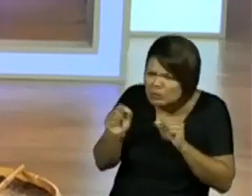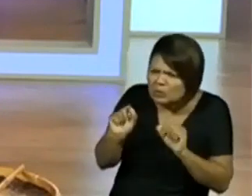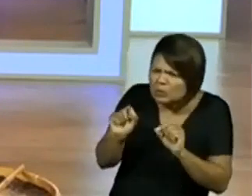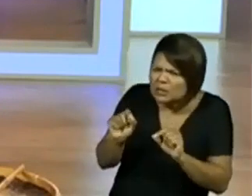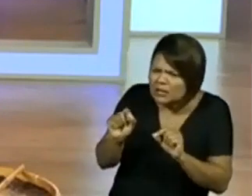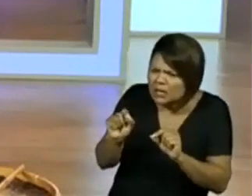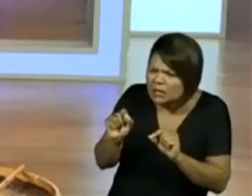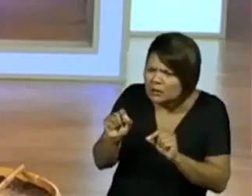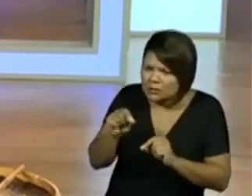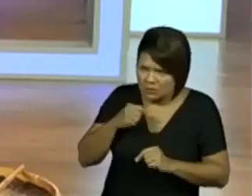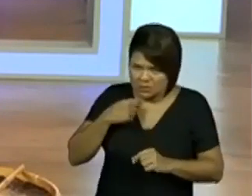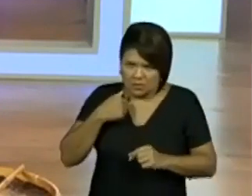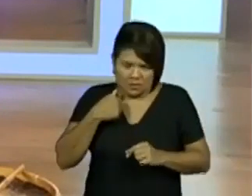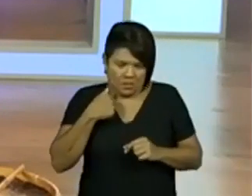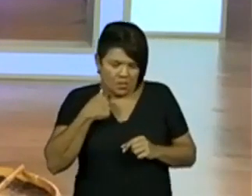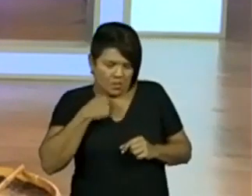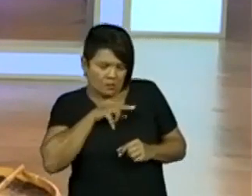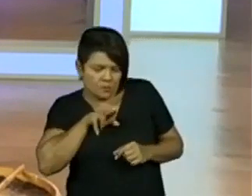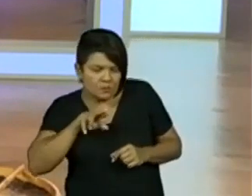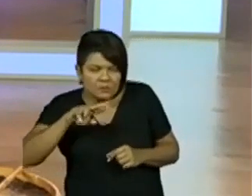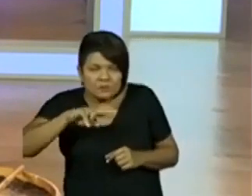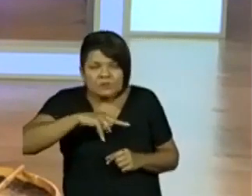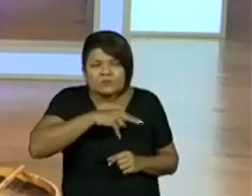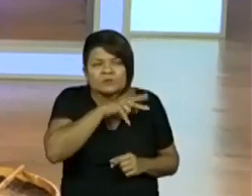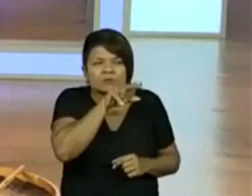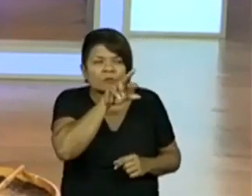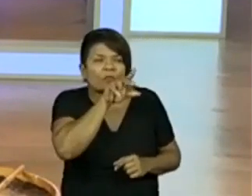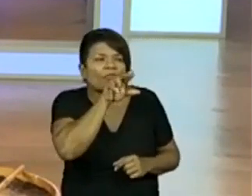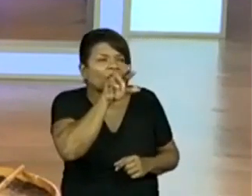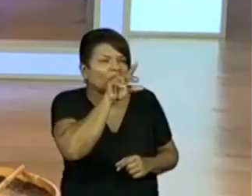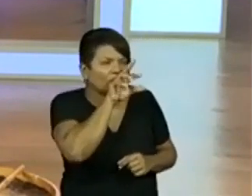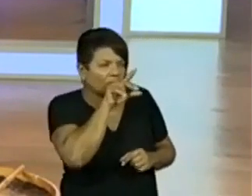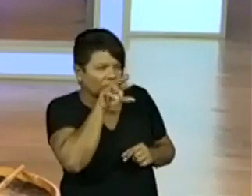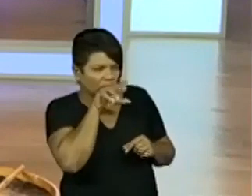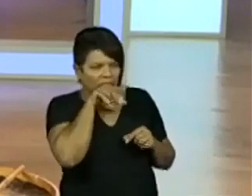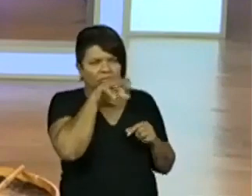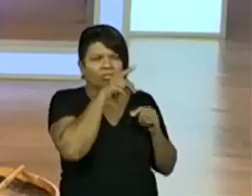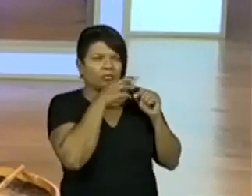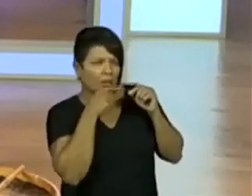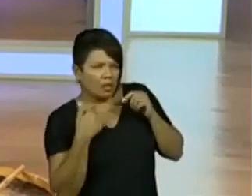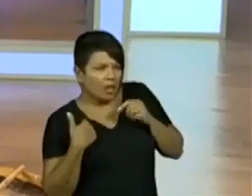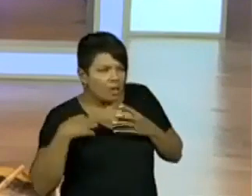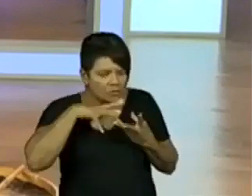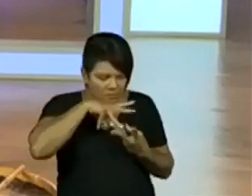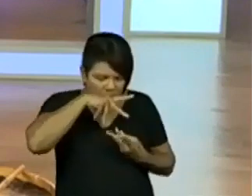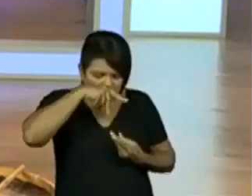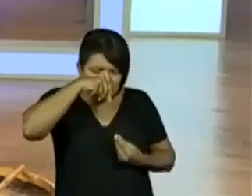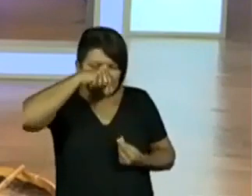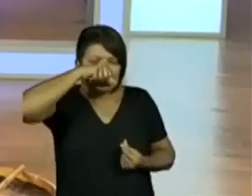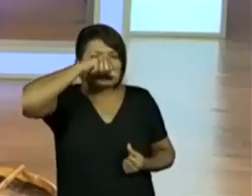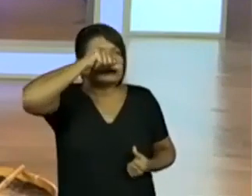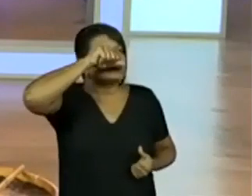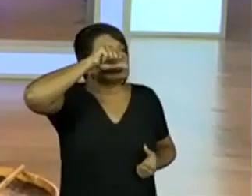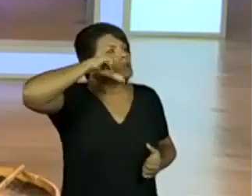Eu sou o espírito da Mãe Terra.